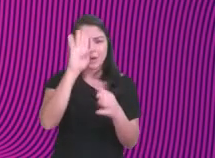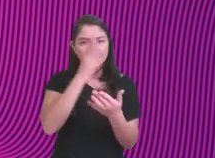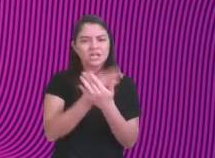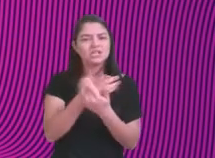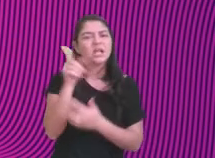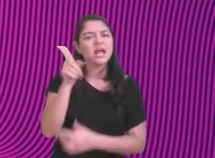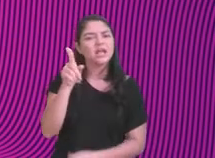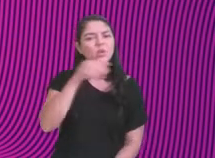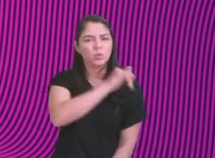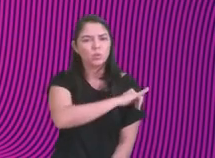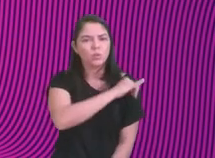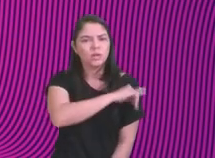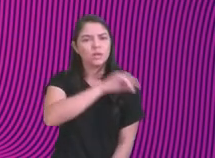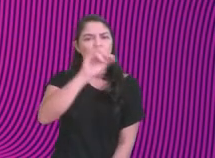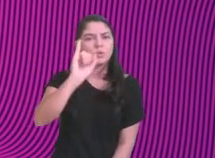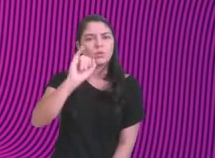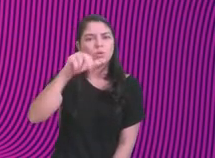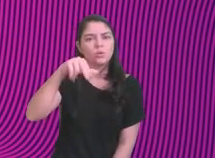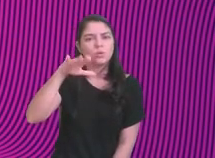console.